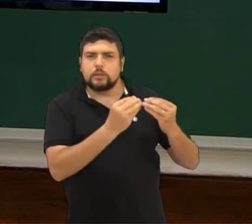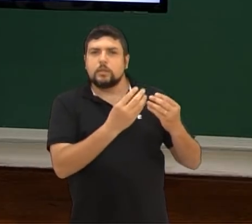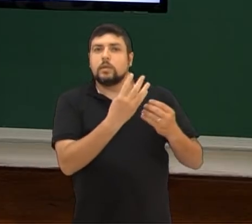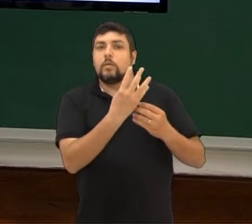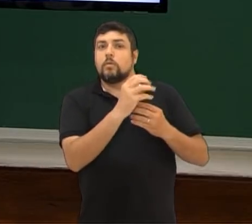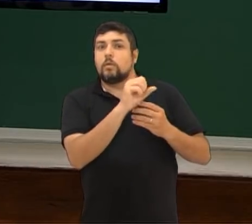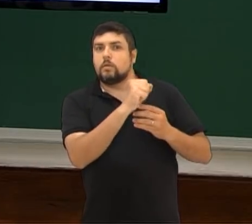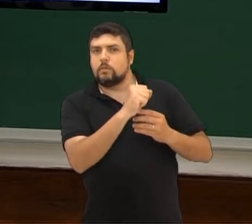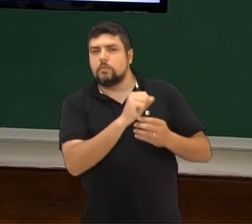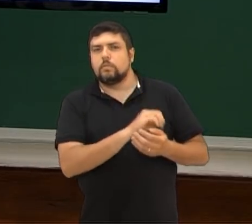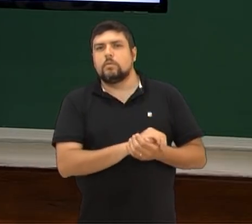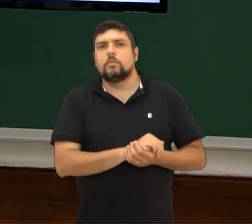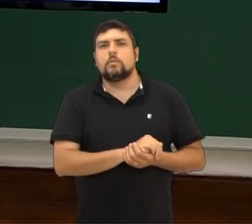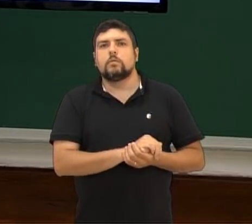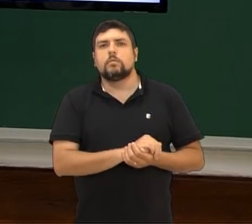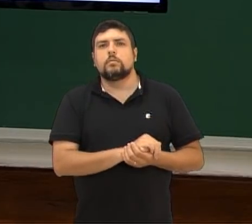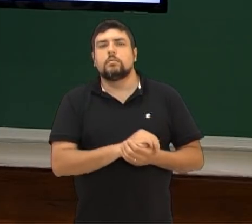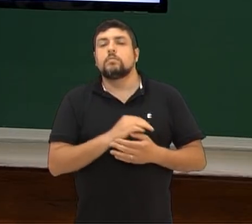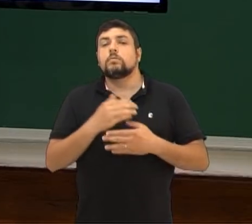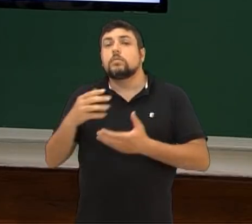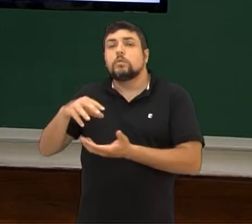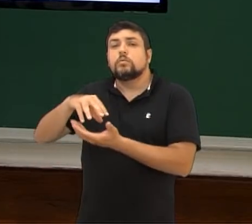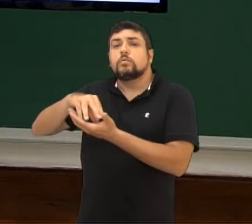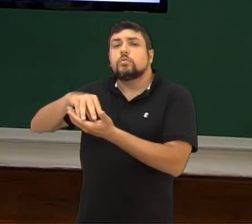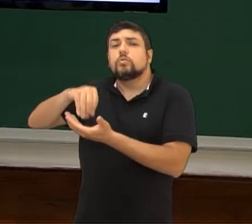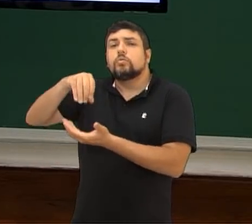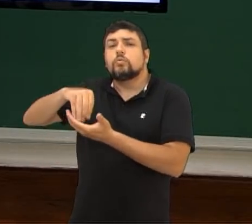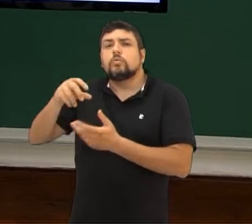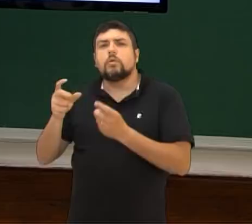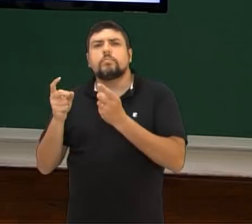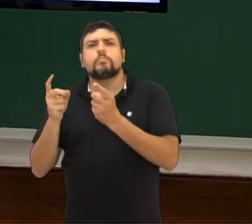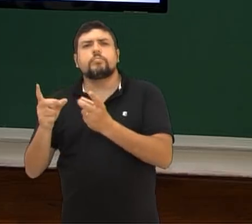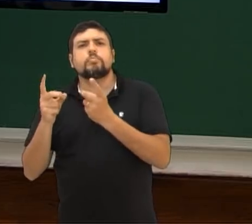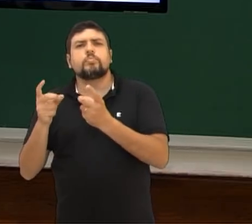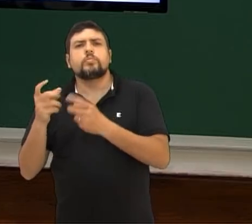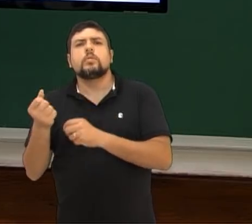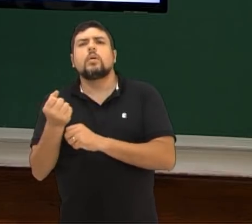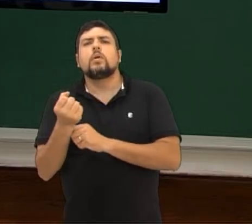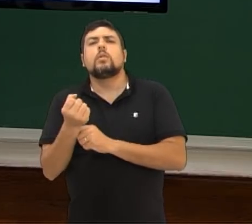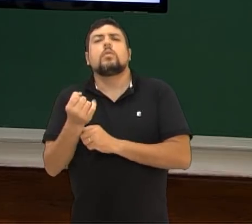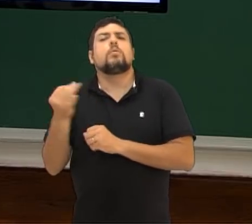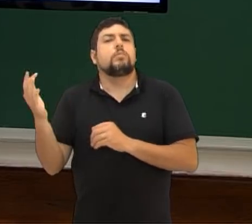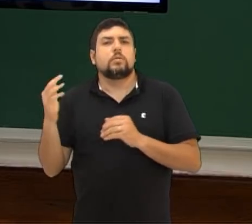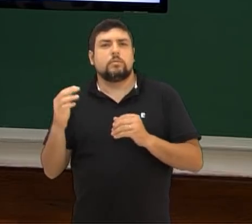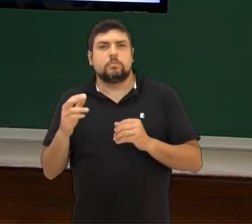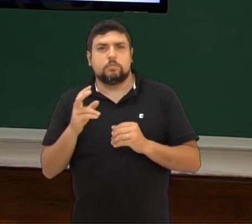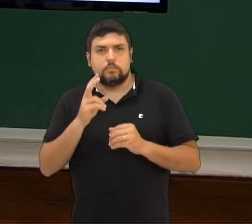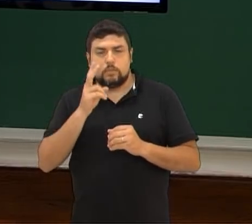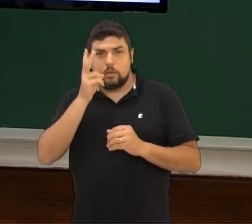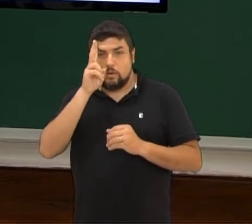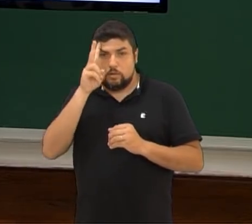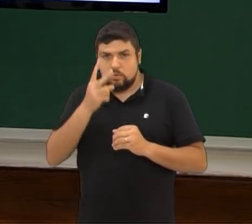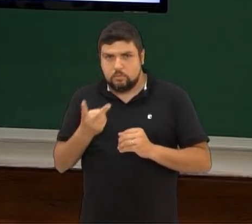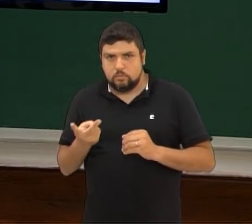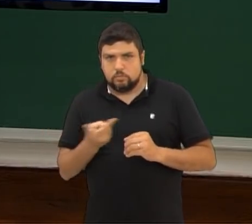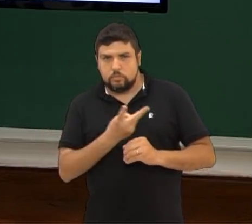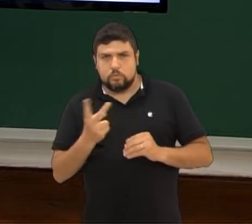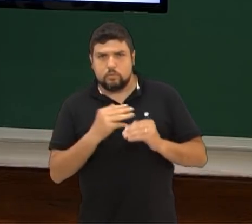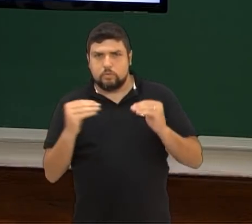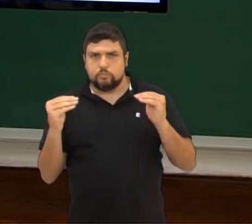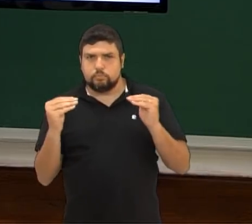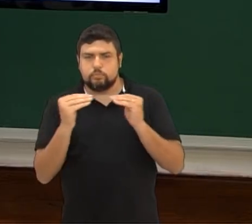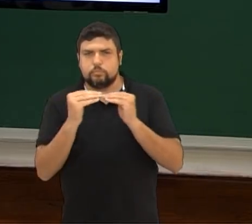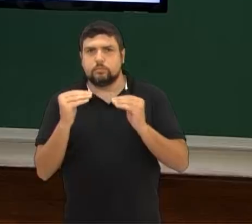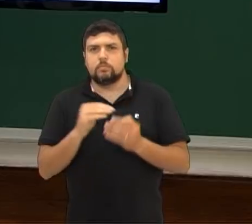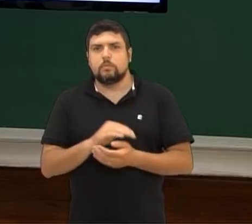também. Mantida essa razão, quantas coxinhas foram vendidas nesse dia? É esse